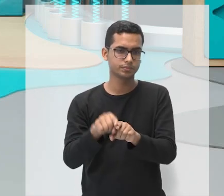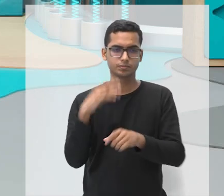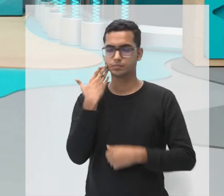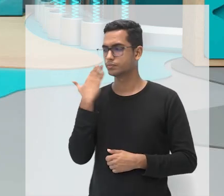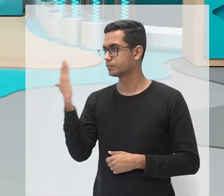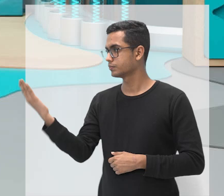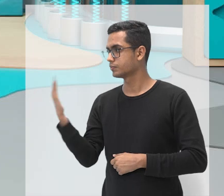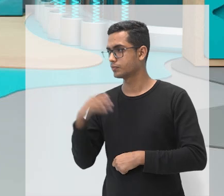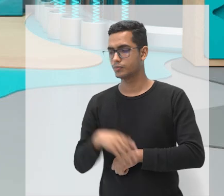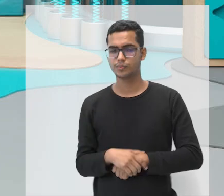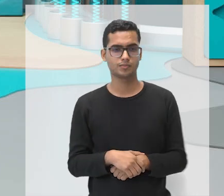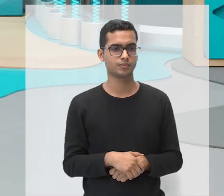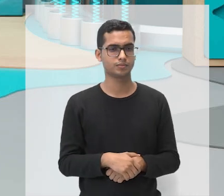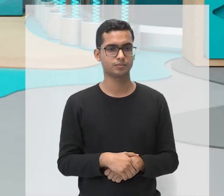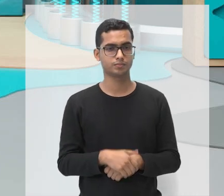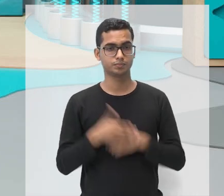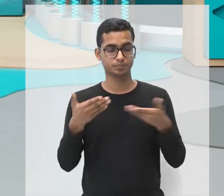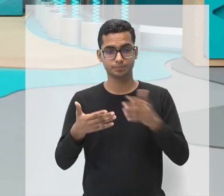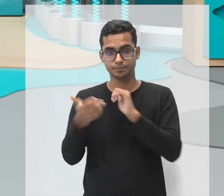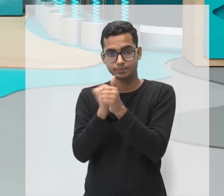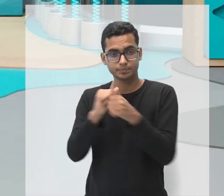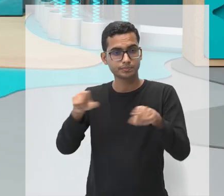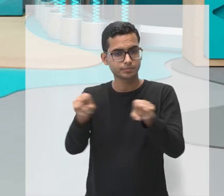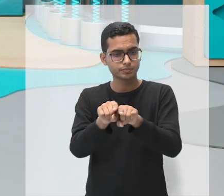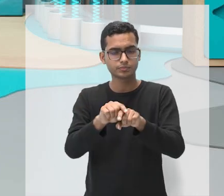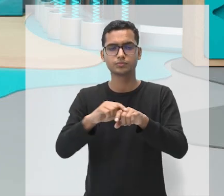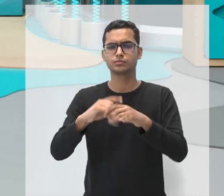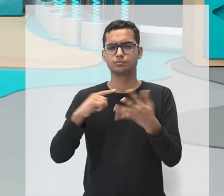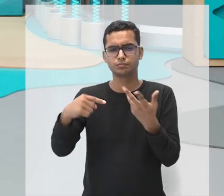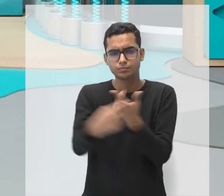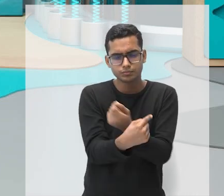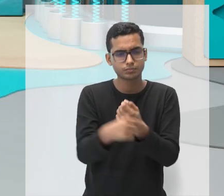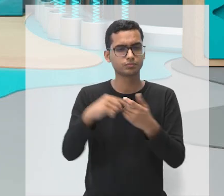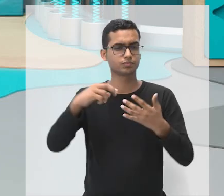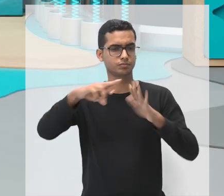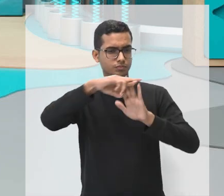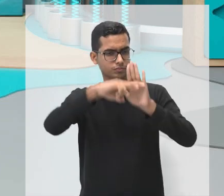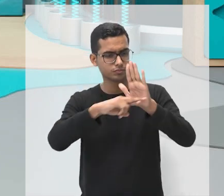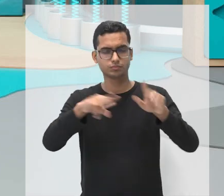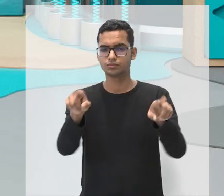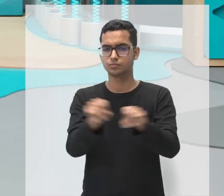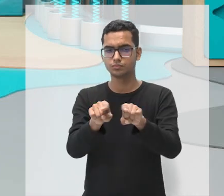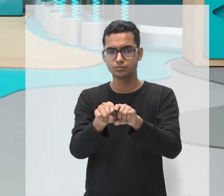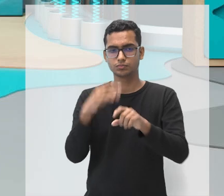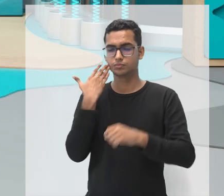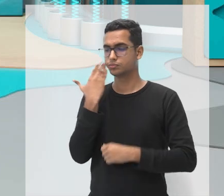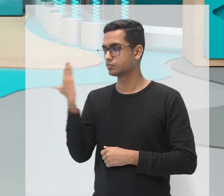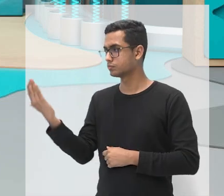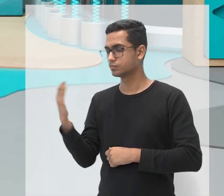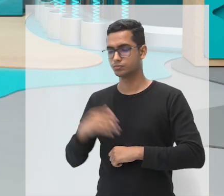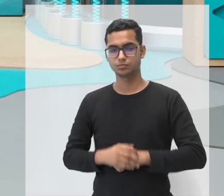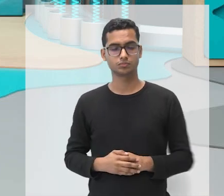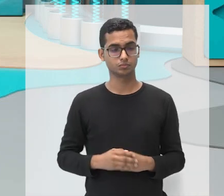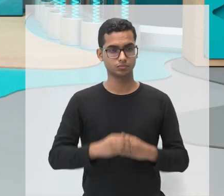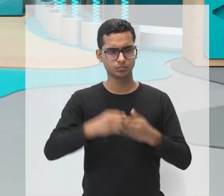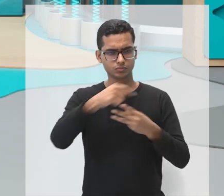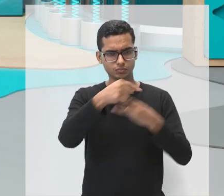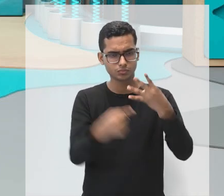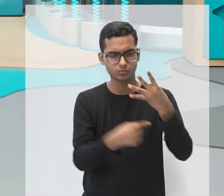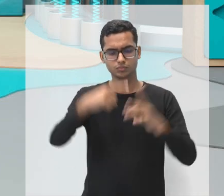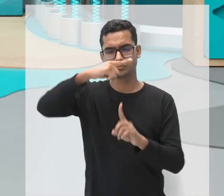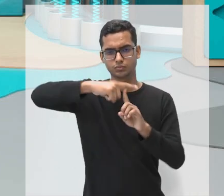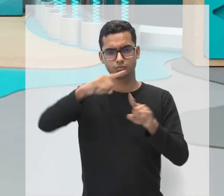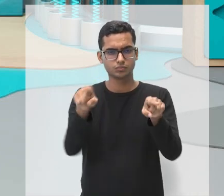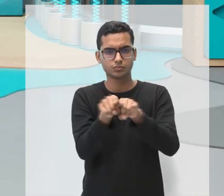subdivisões dessas modalidades, né? O esporte ele é regido por diversas regras e ele vai se enquadrar em 4 categorias, sendo essas